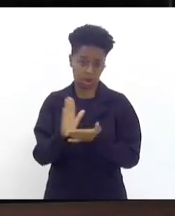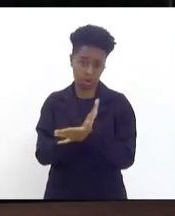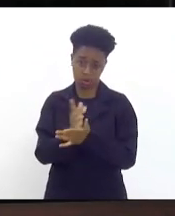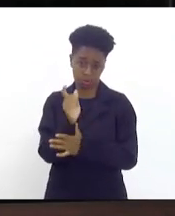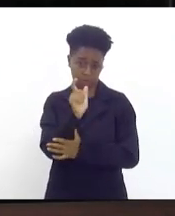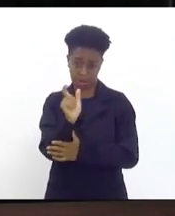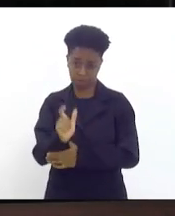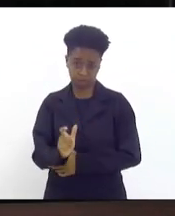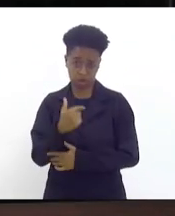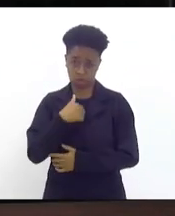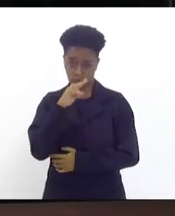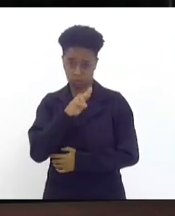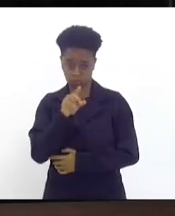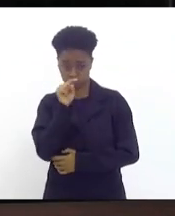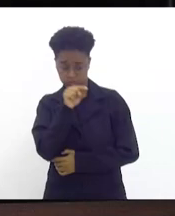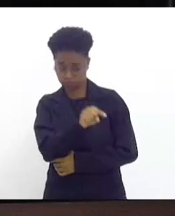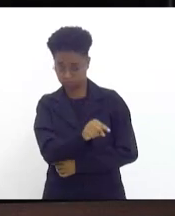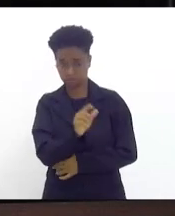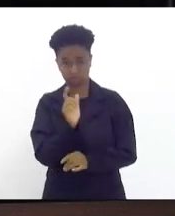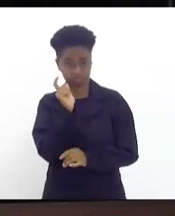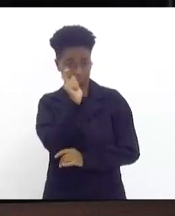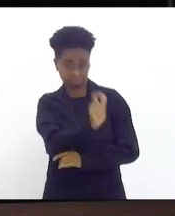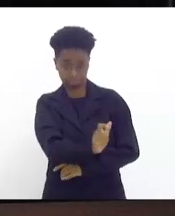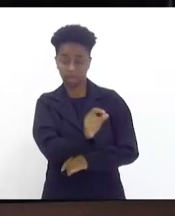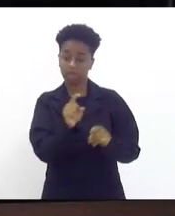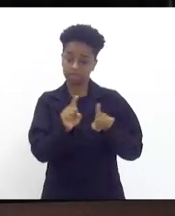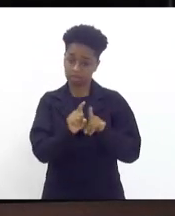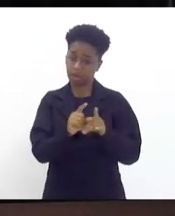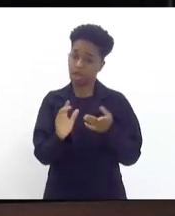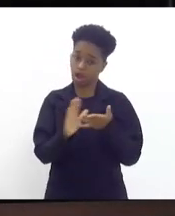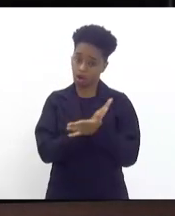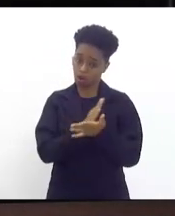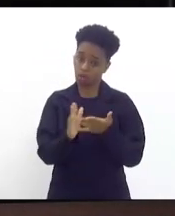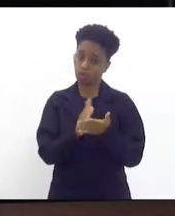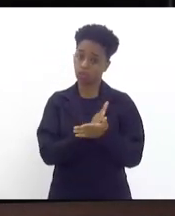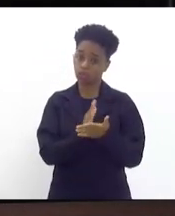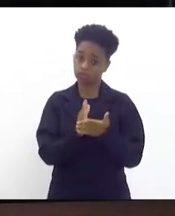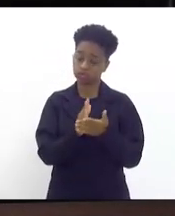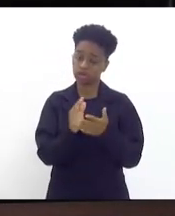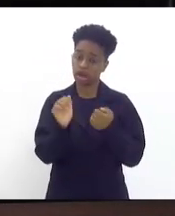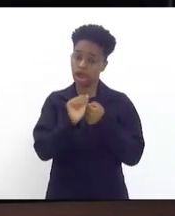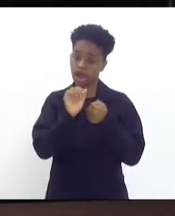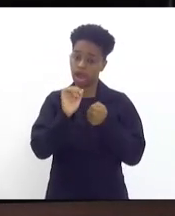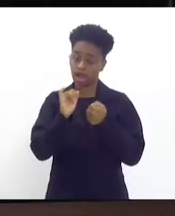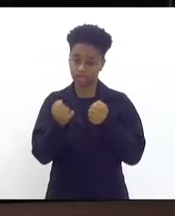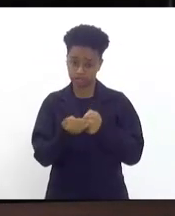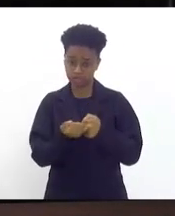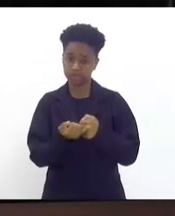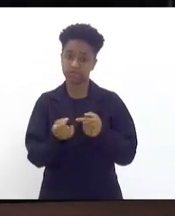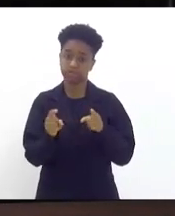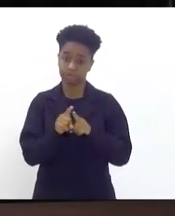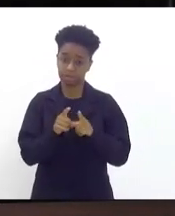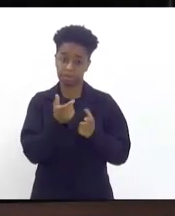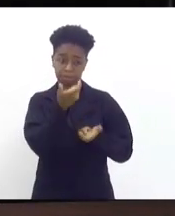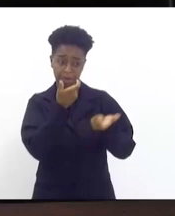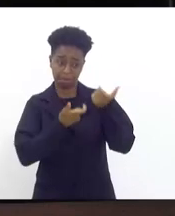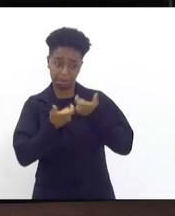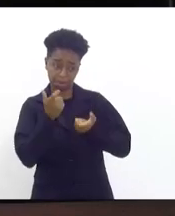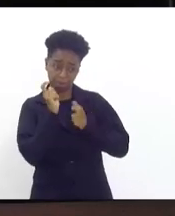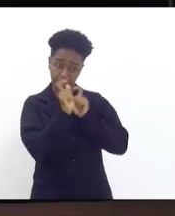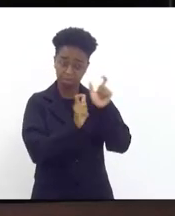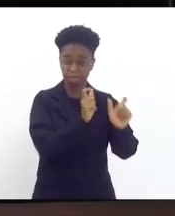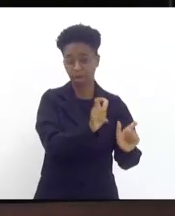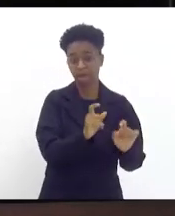que irei usar vossa excelência e de repente até alguns adjetivos é menos que usa poderei usar sobre